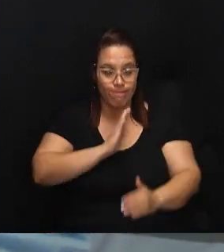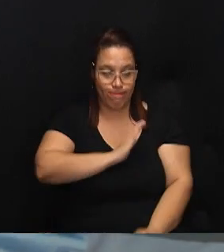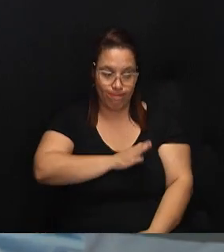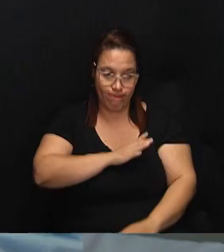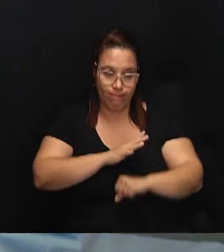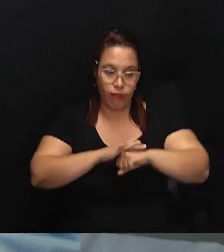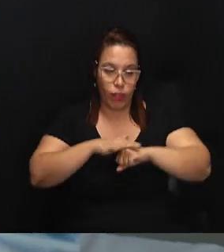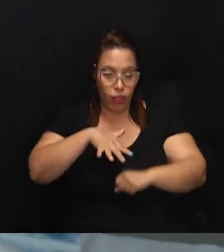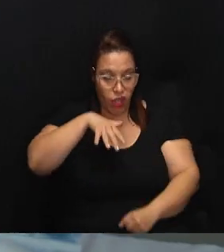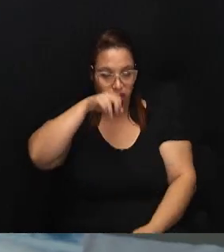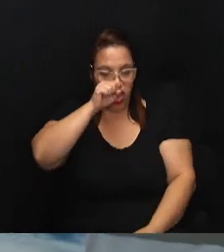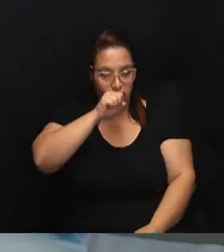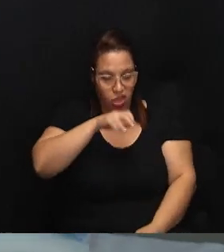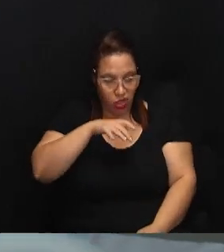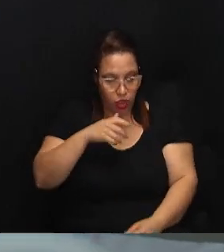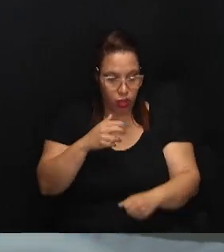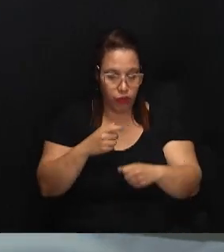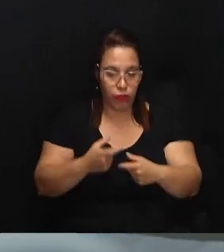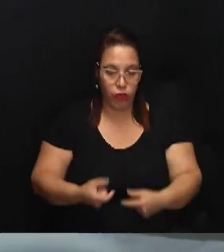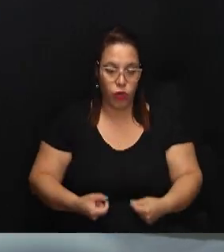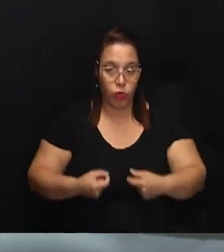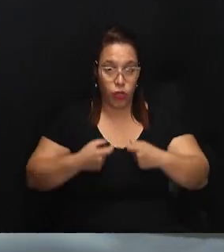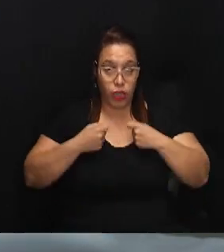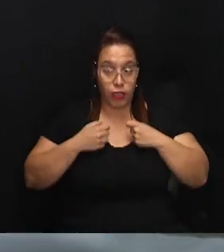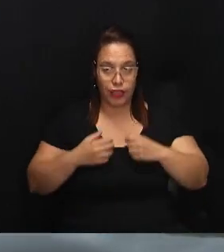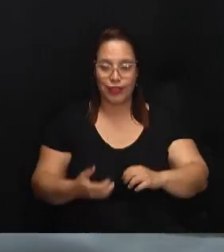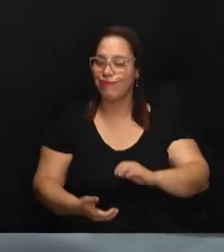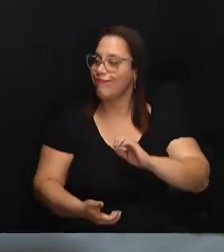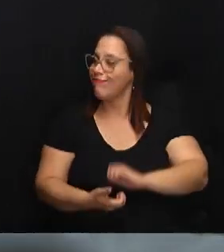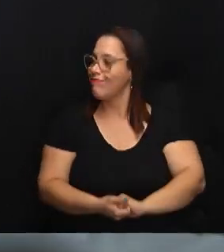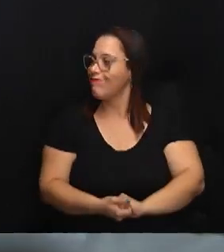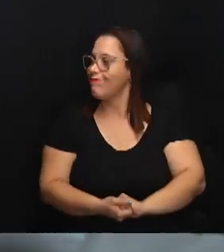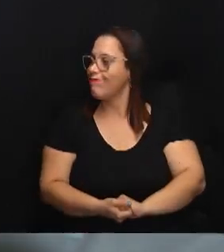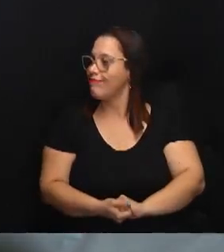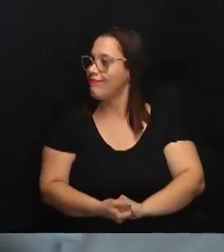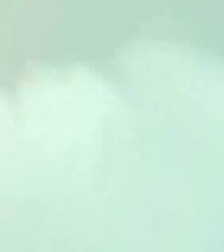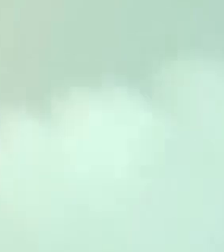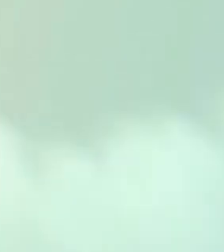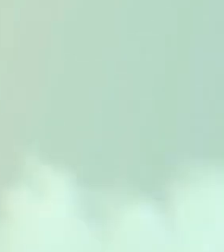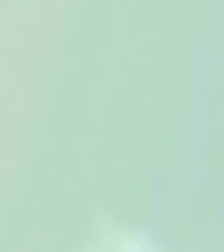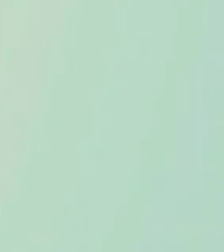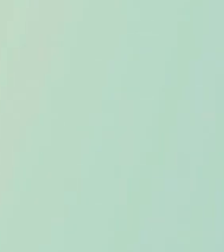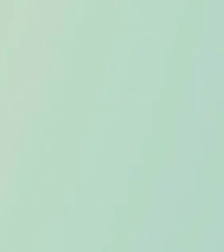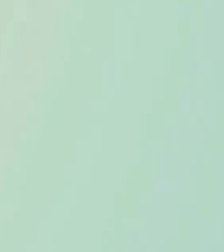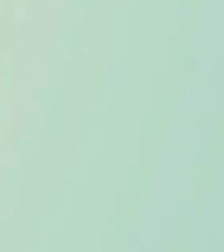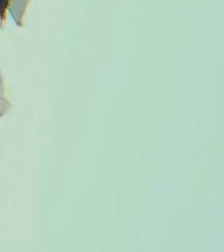da pessoa desenvolver doenças cardíacas e respiratórias, como câncer de pulmão.